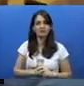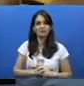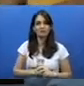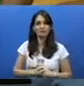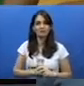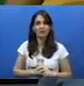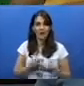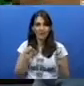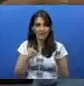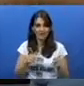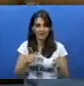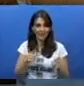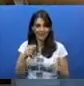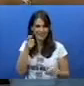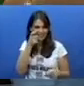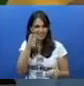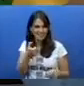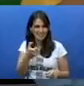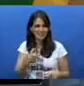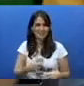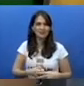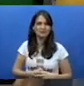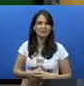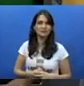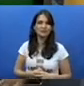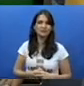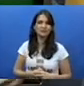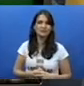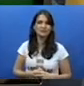Tá? Interessante, né?